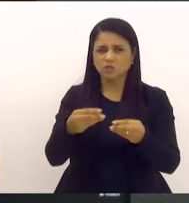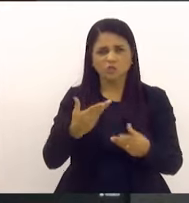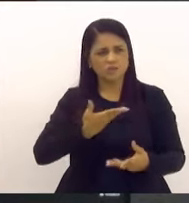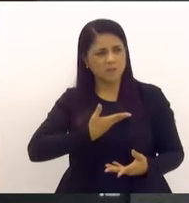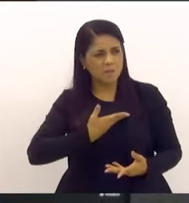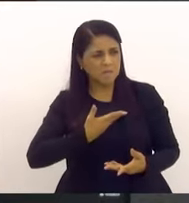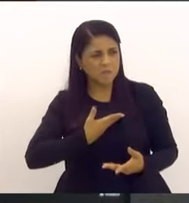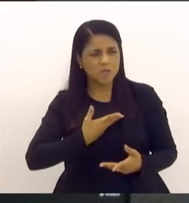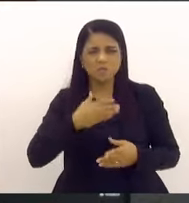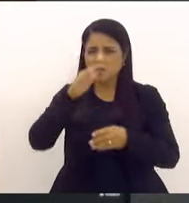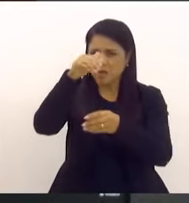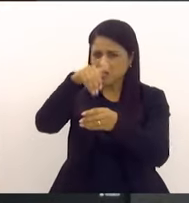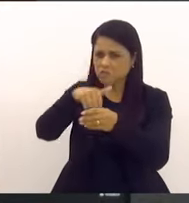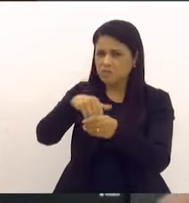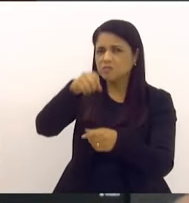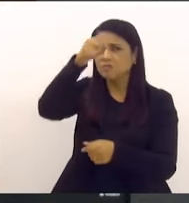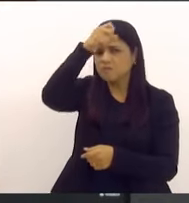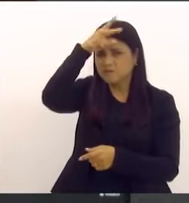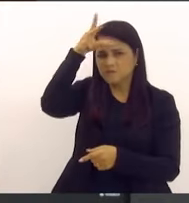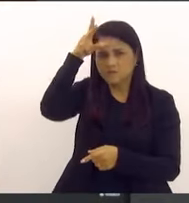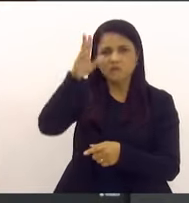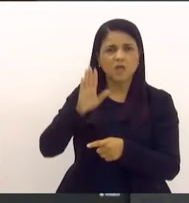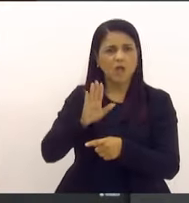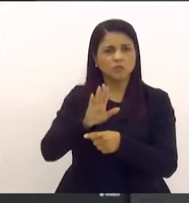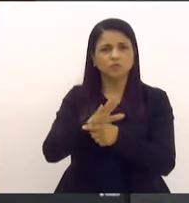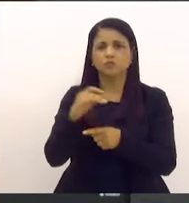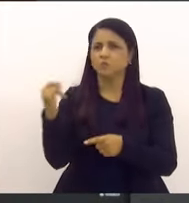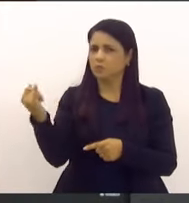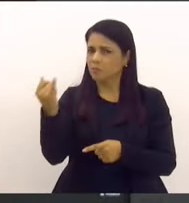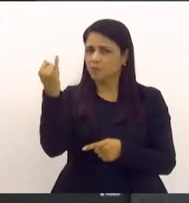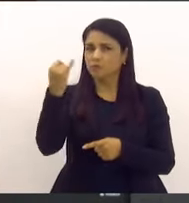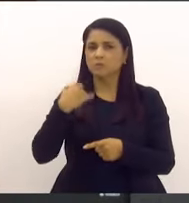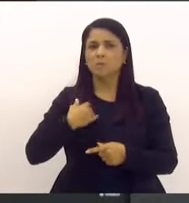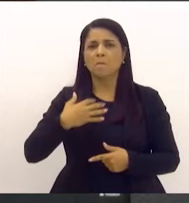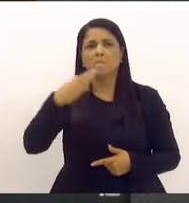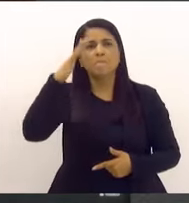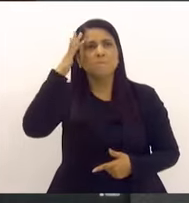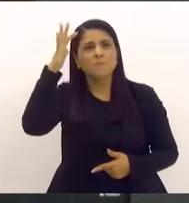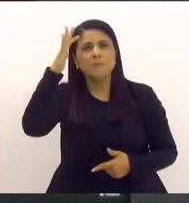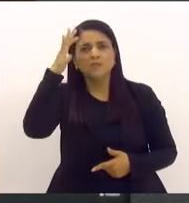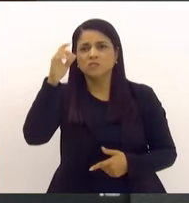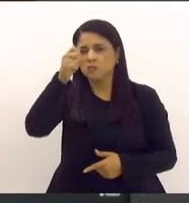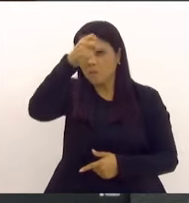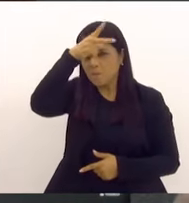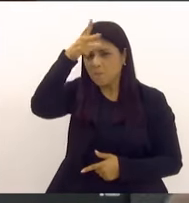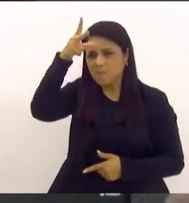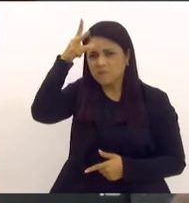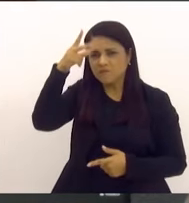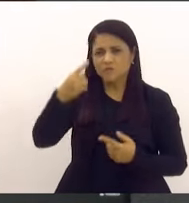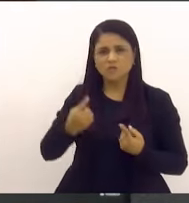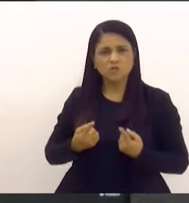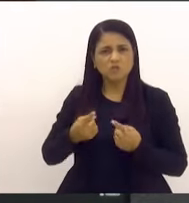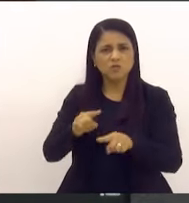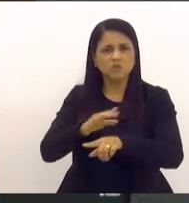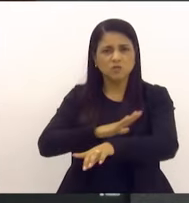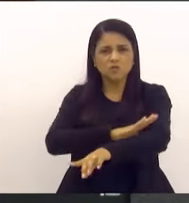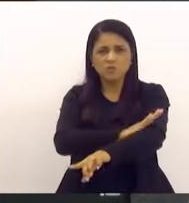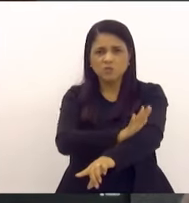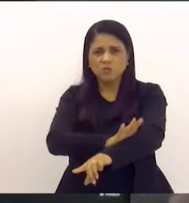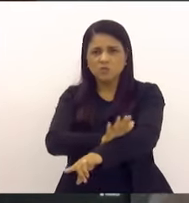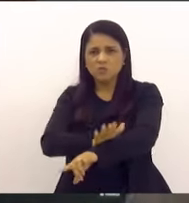eleger prefeitos? Uma coisa importantíssima. Imagina um prefeito cometer racismo e ser preso